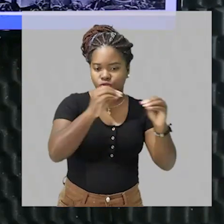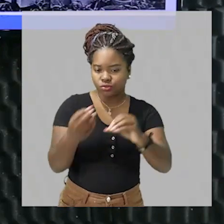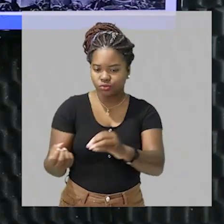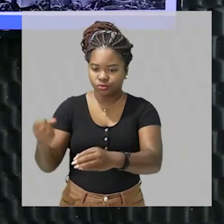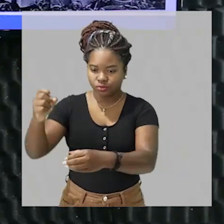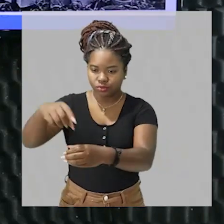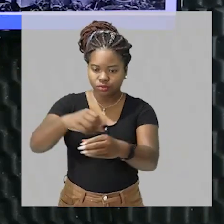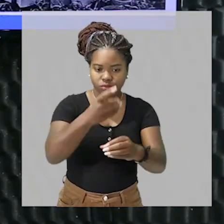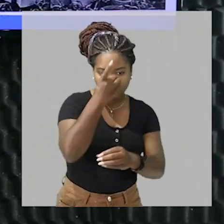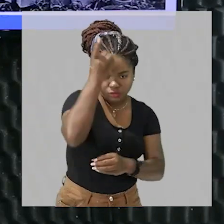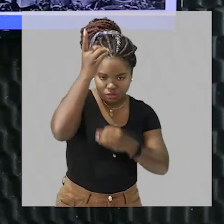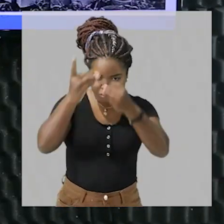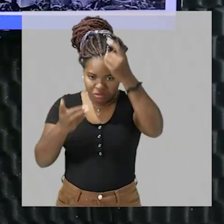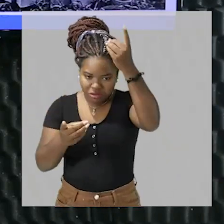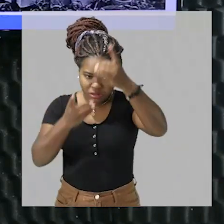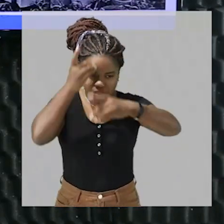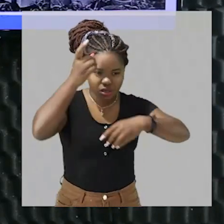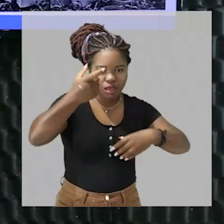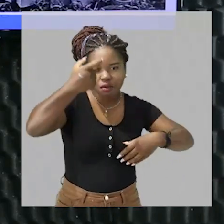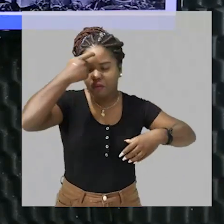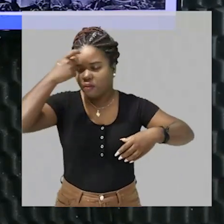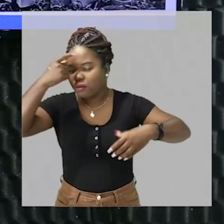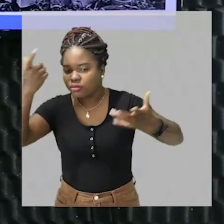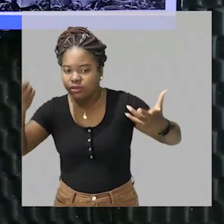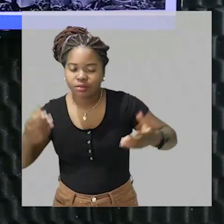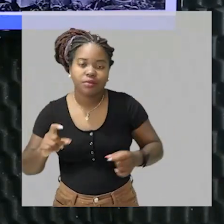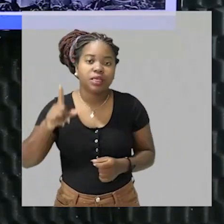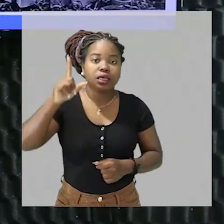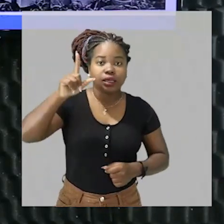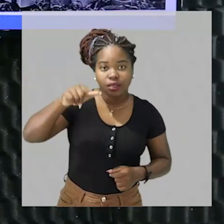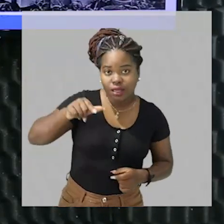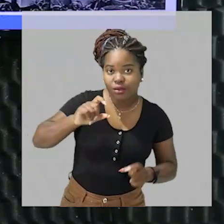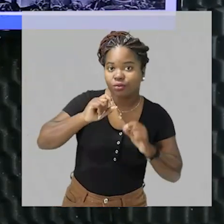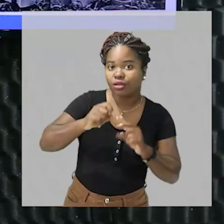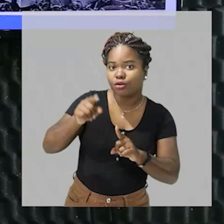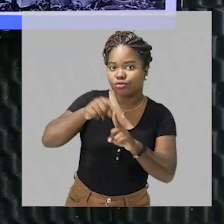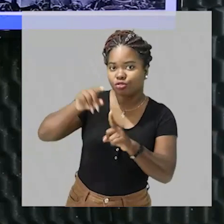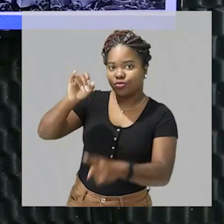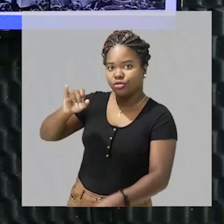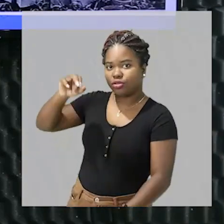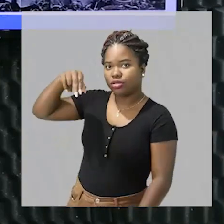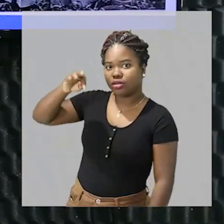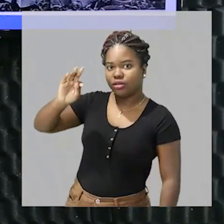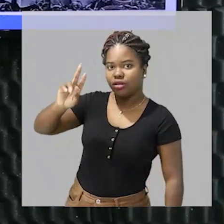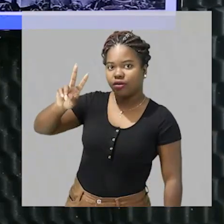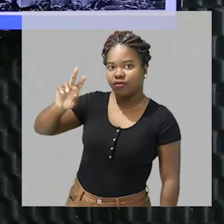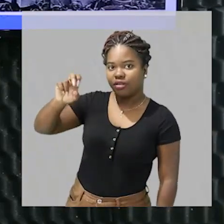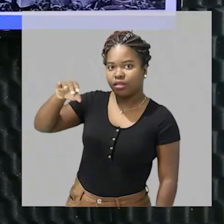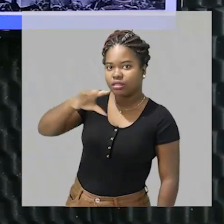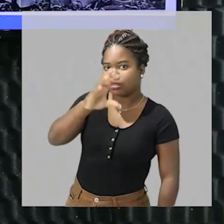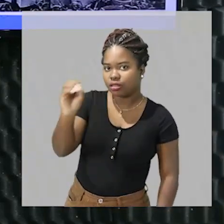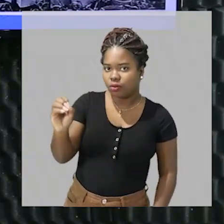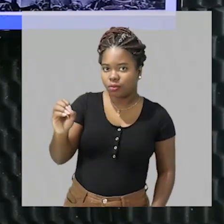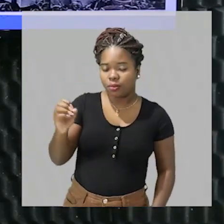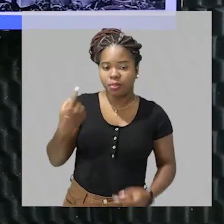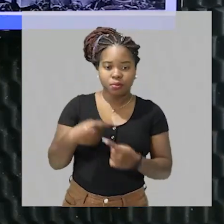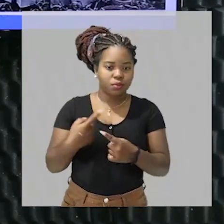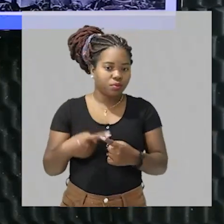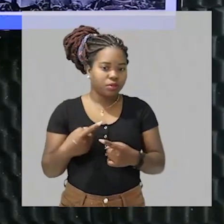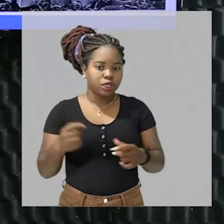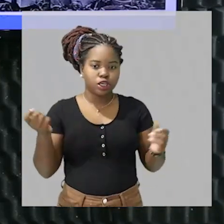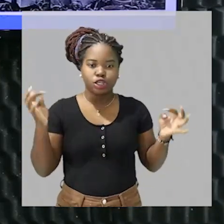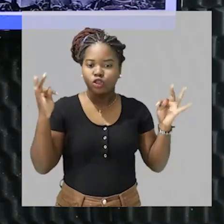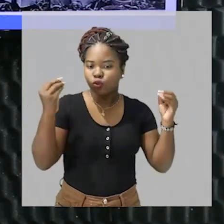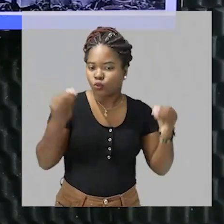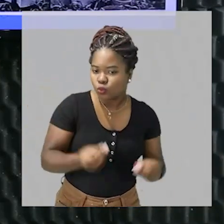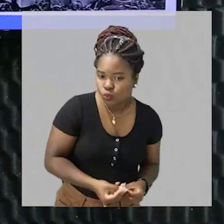as letras, eu monto ideias. E isso é uma intervenção, porque todo mundo que ia podia participar ou não. E as tuas